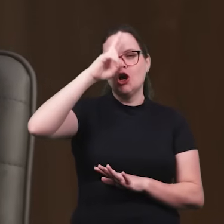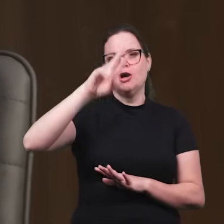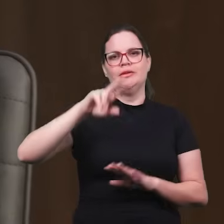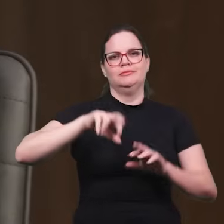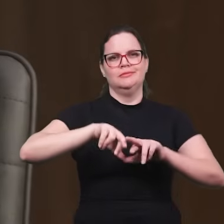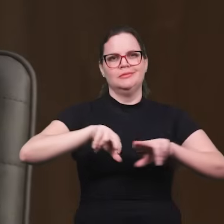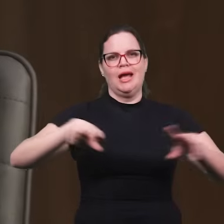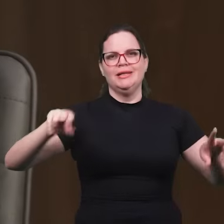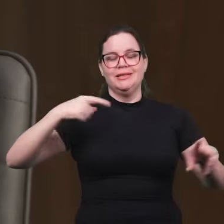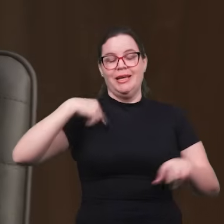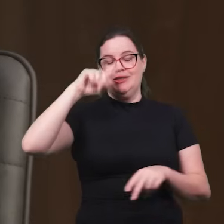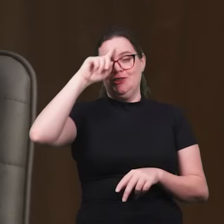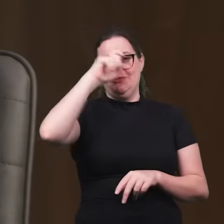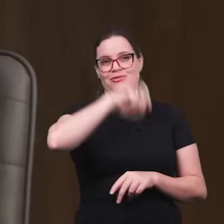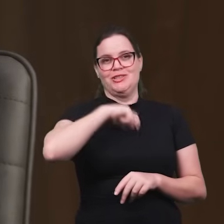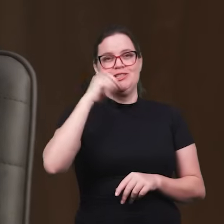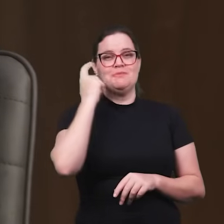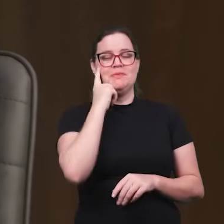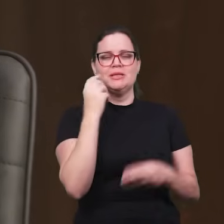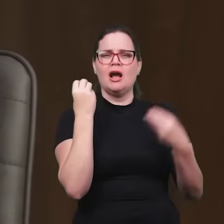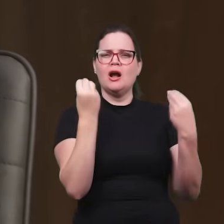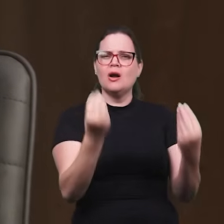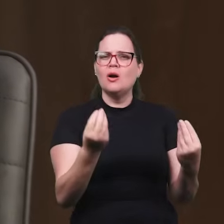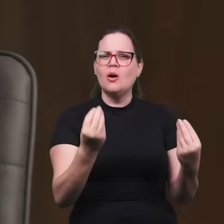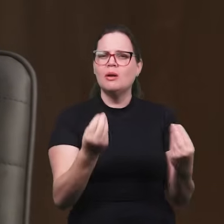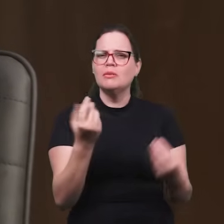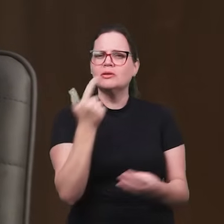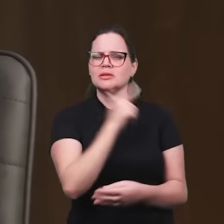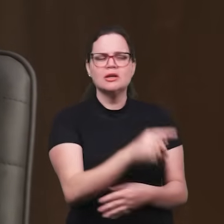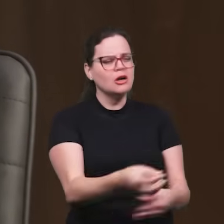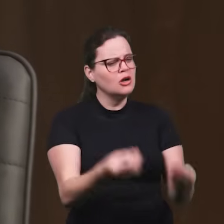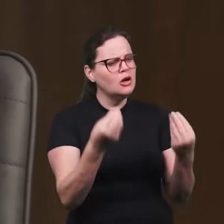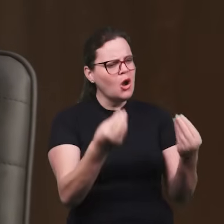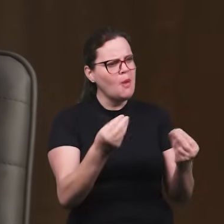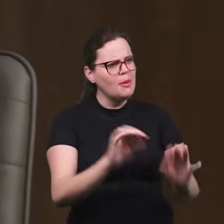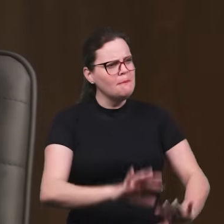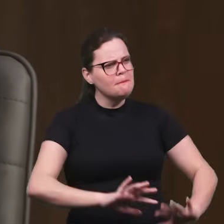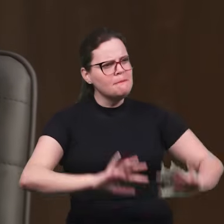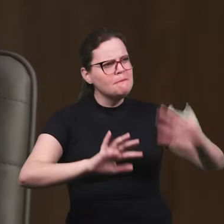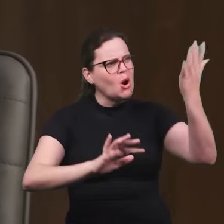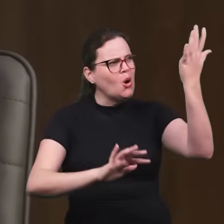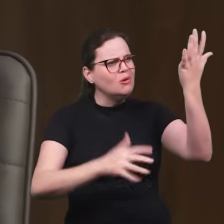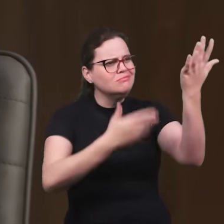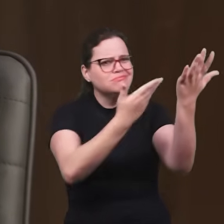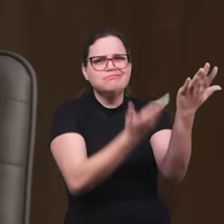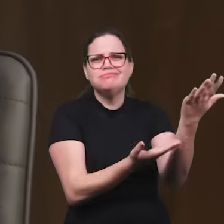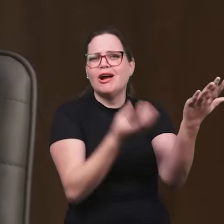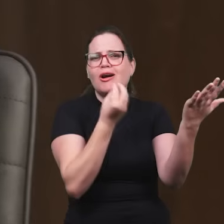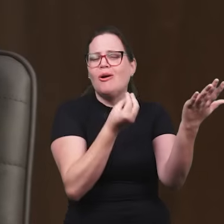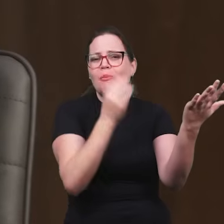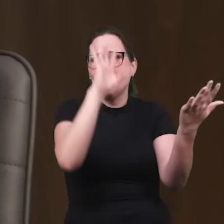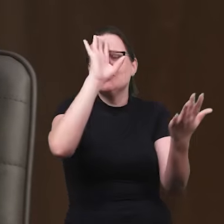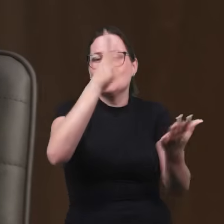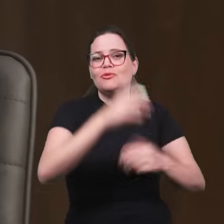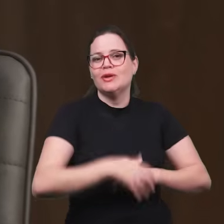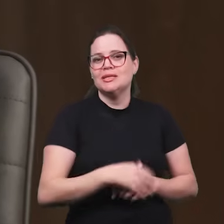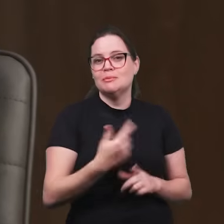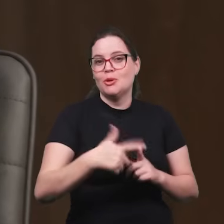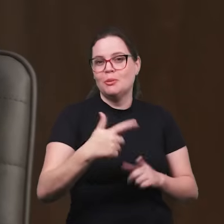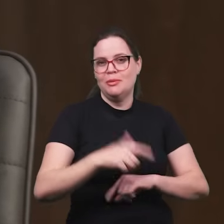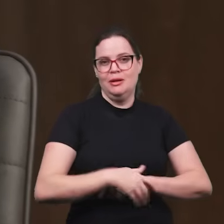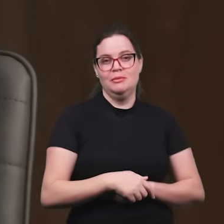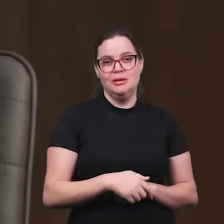que a gente olha e fala assim, como é possível, como que essa situação ela vai ser transformada? E nós